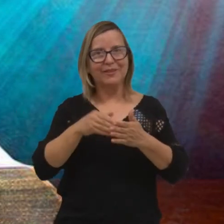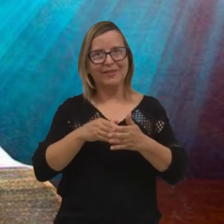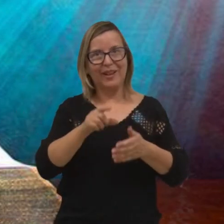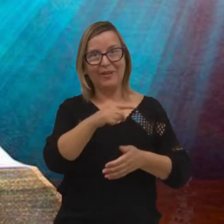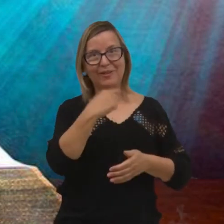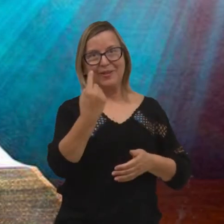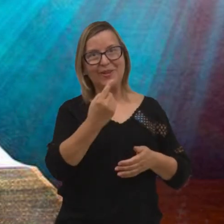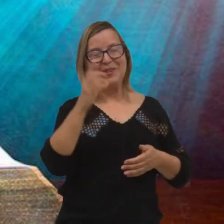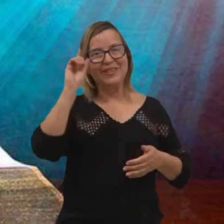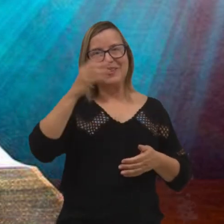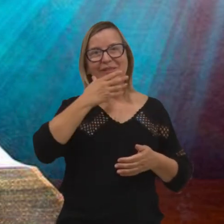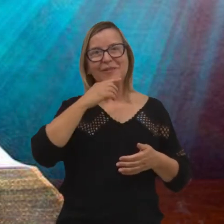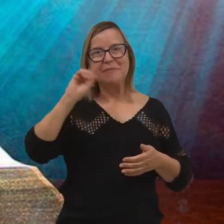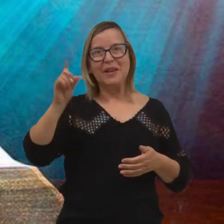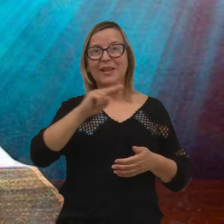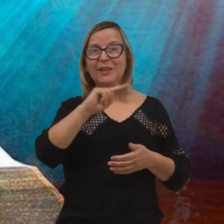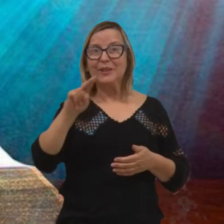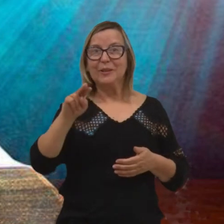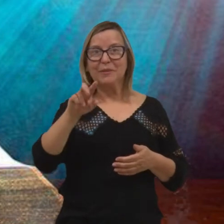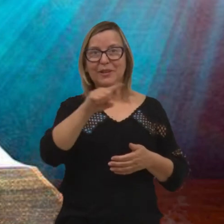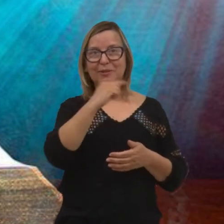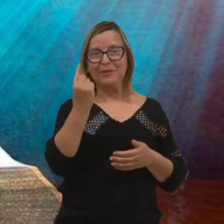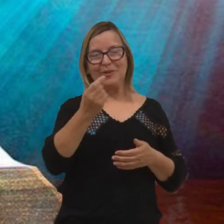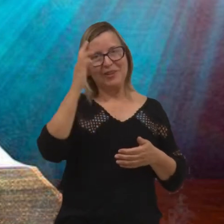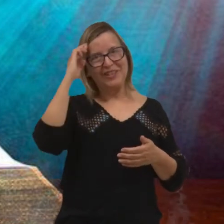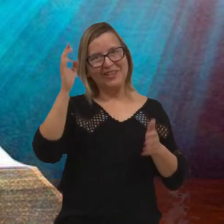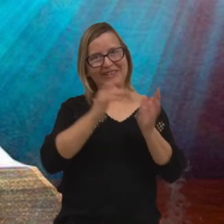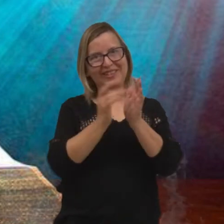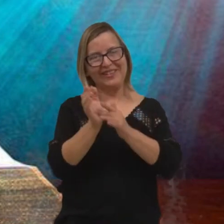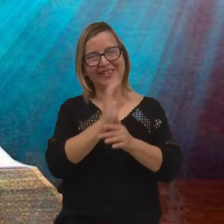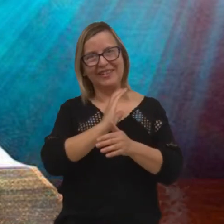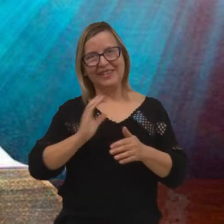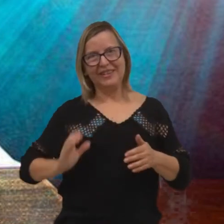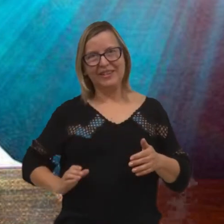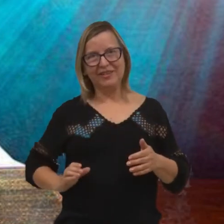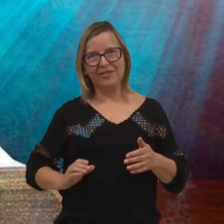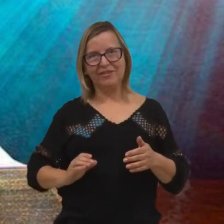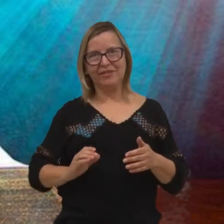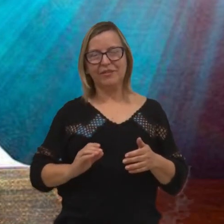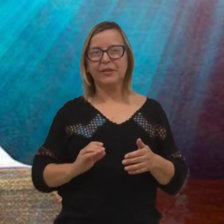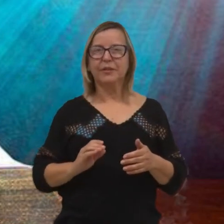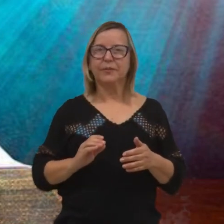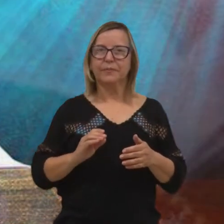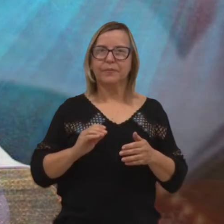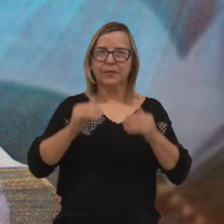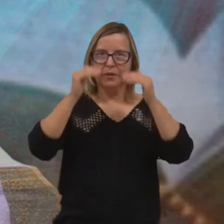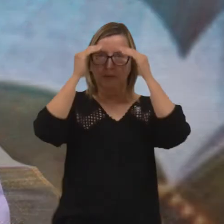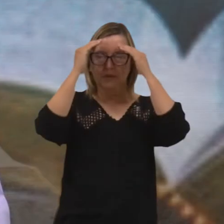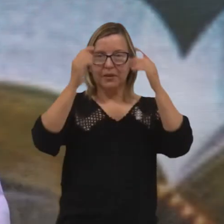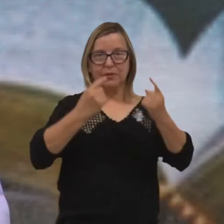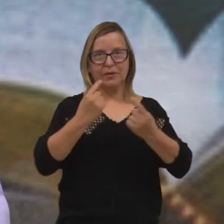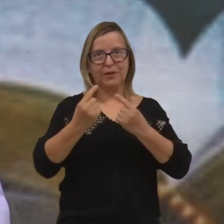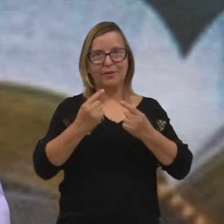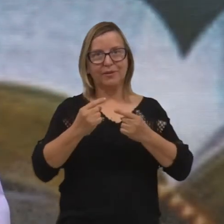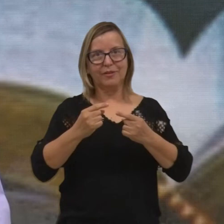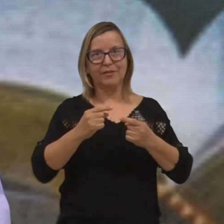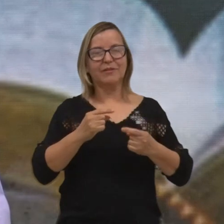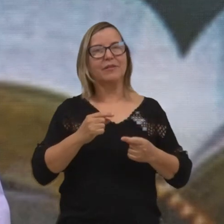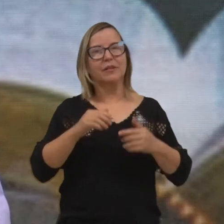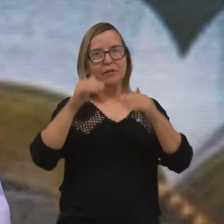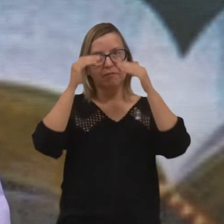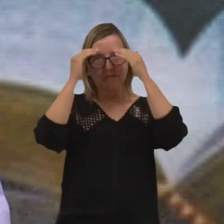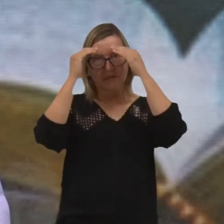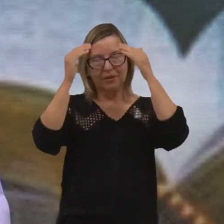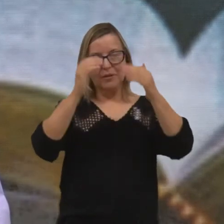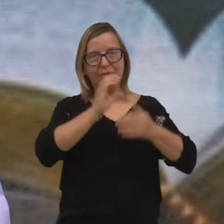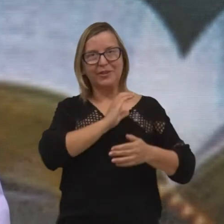Pai, em nome do nosso Senhor Jesus Cristo, sujeitando-vos uns aos outros no temor de Cristo. Olha só,